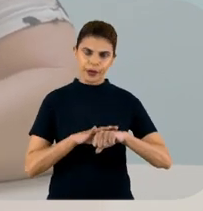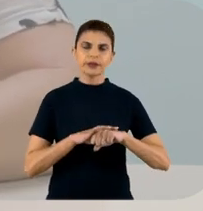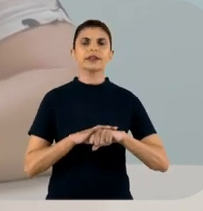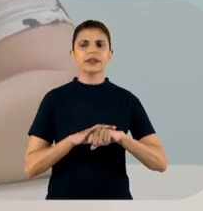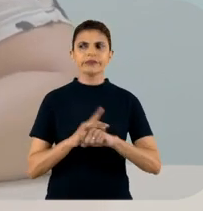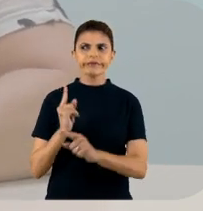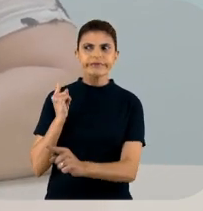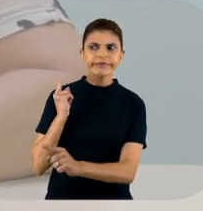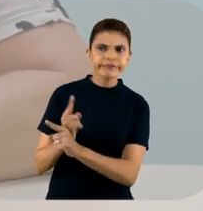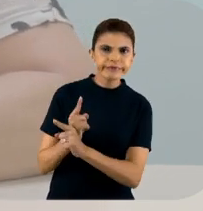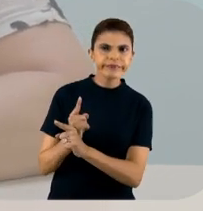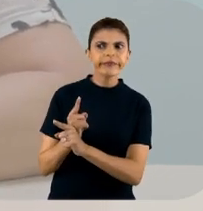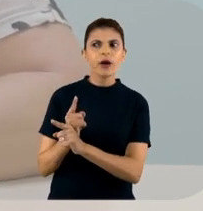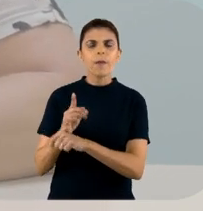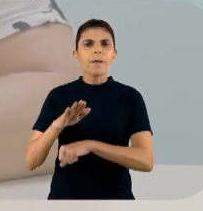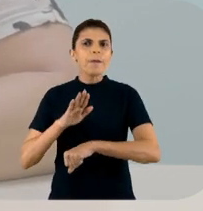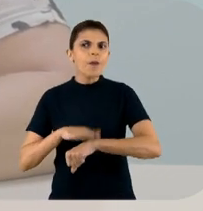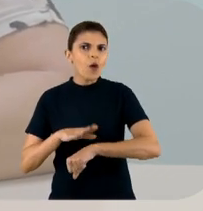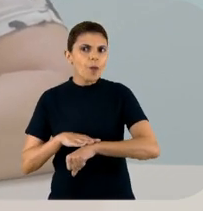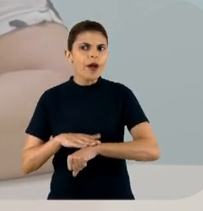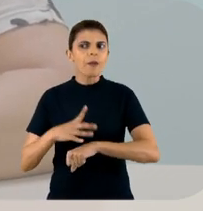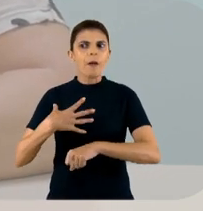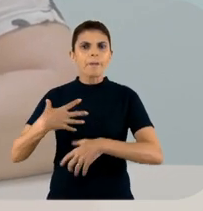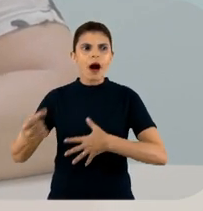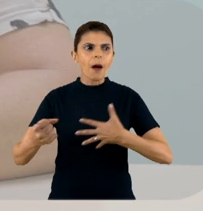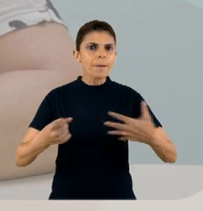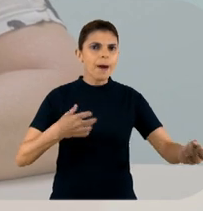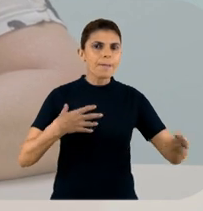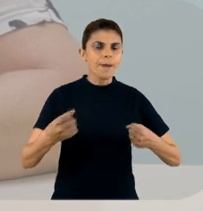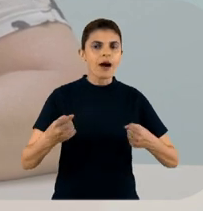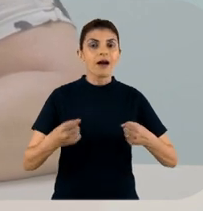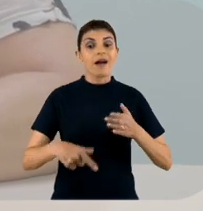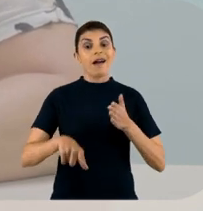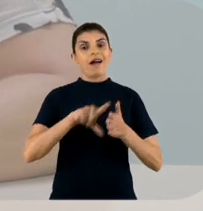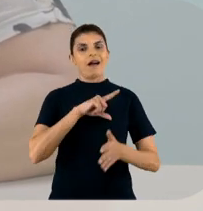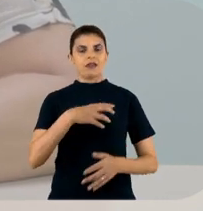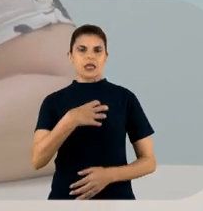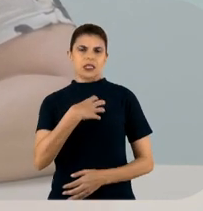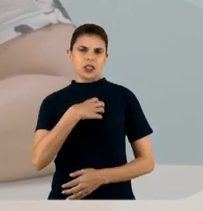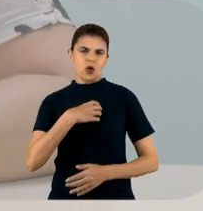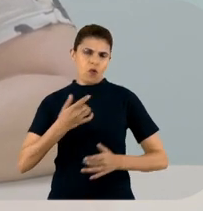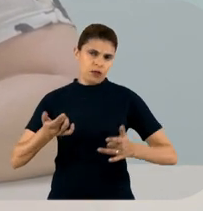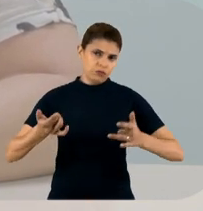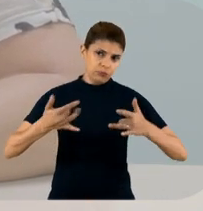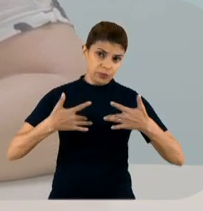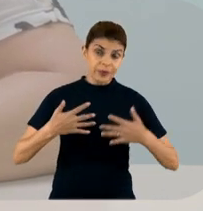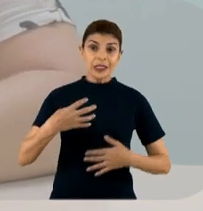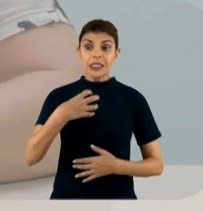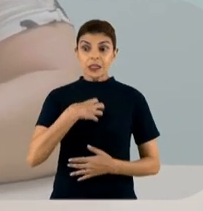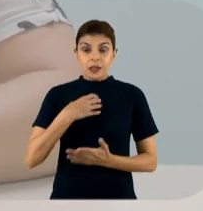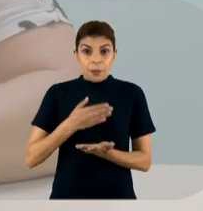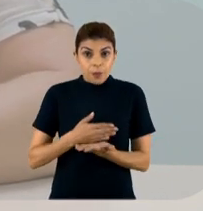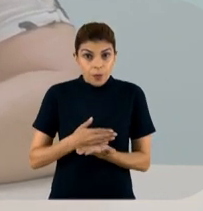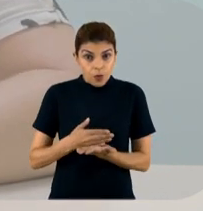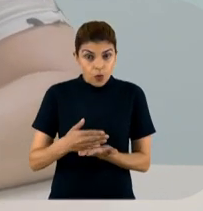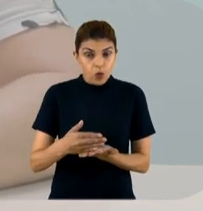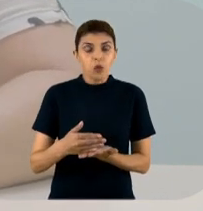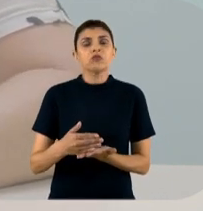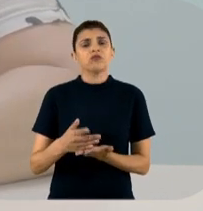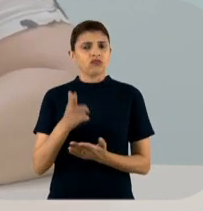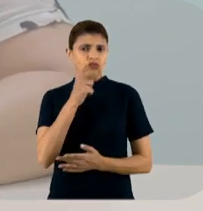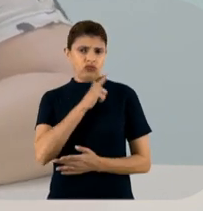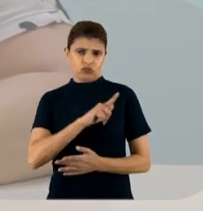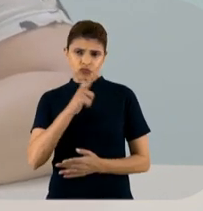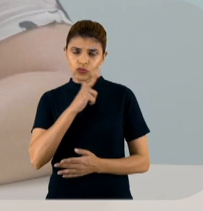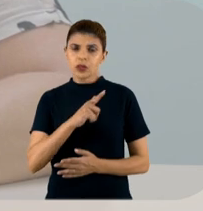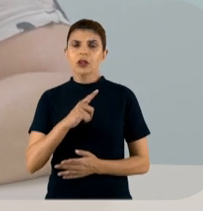difícil detectar esse momento que já é transmissível antes de aparecer o sintoma quando o sintoma inicia eh esse sintoma